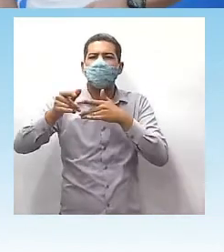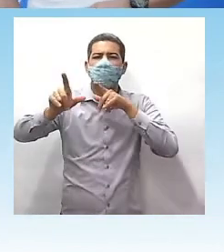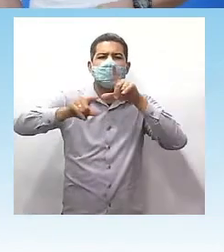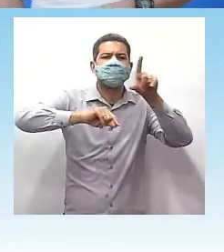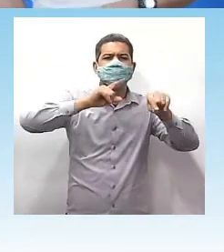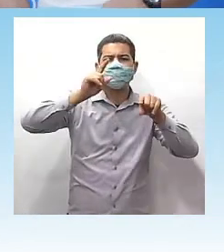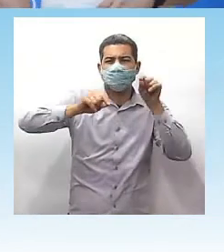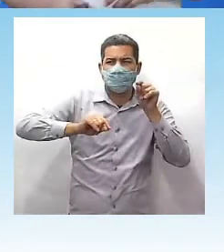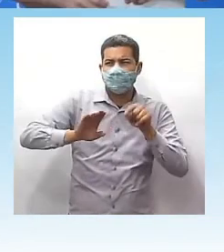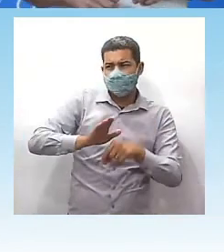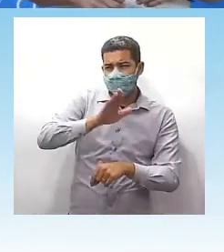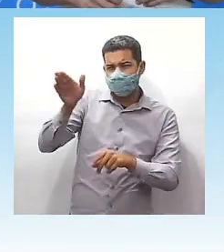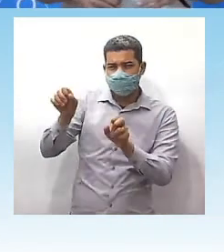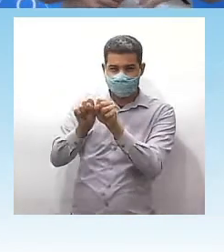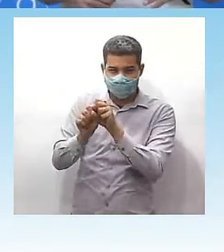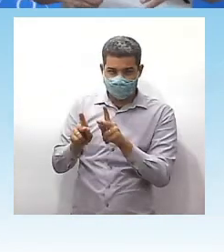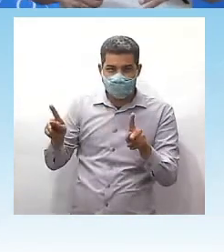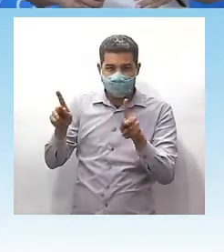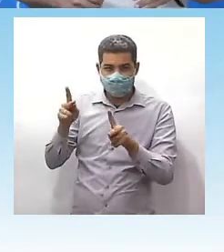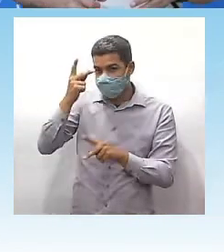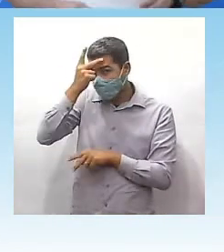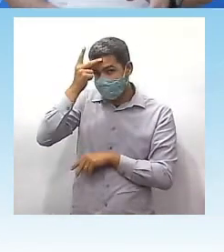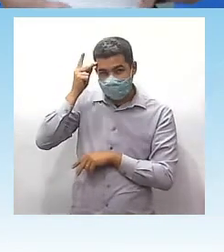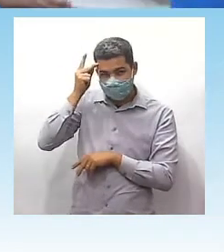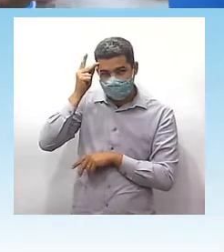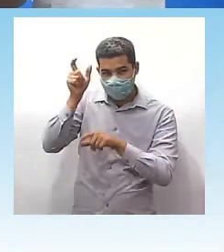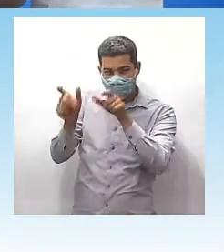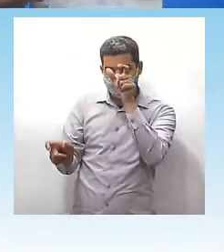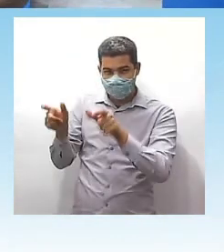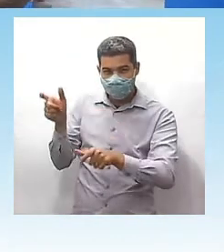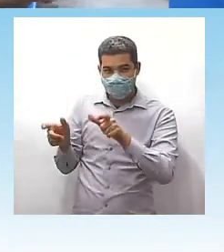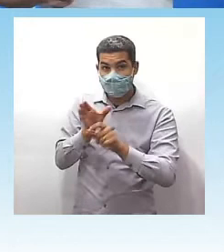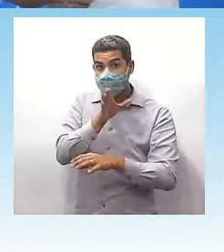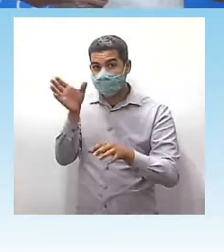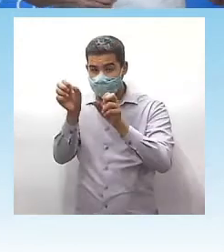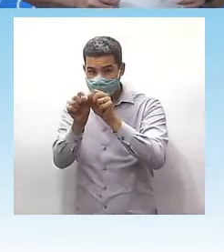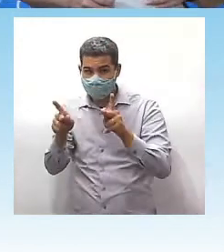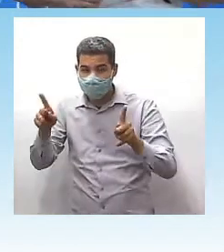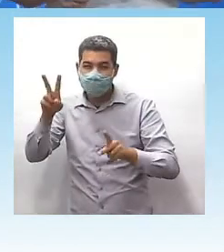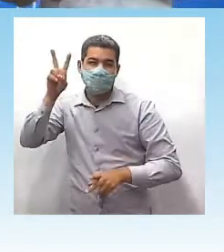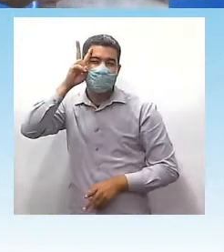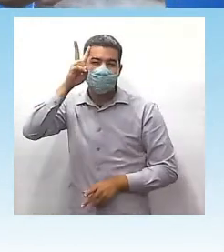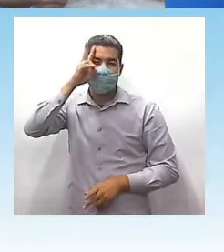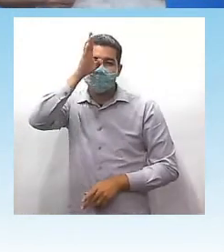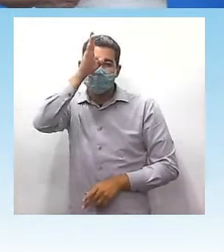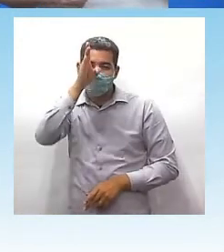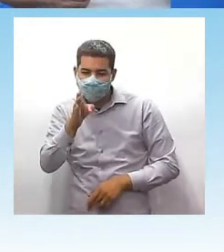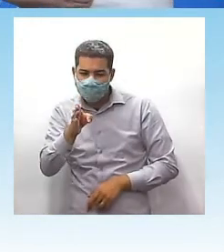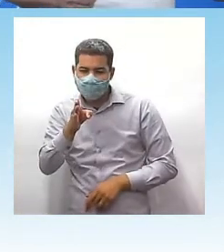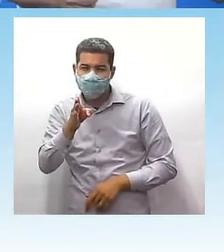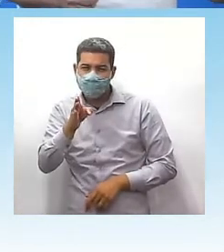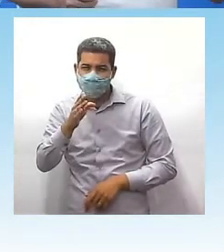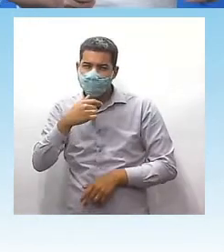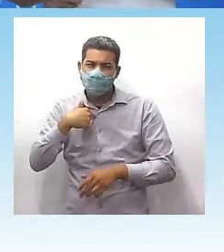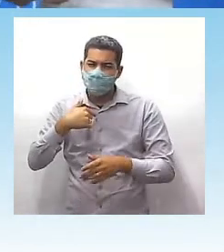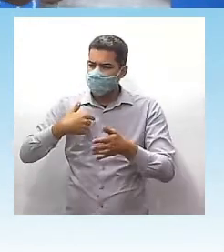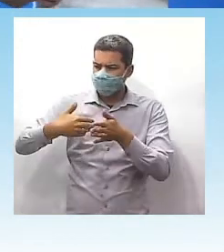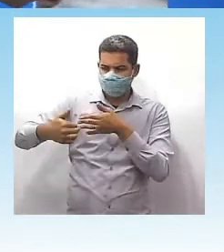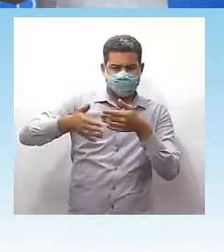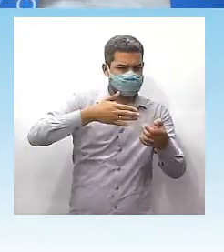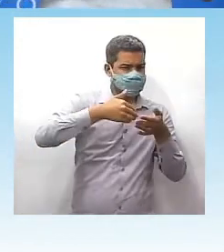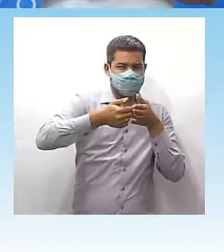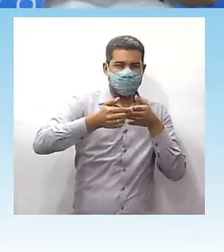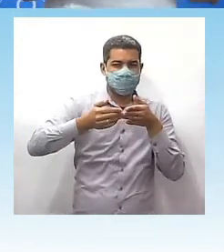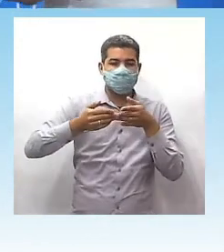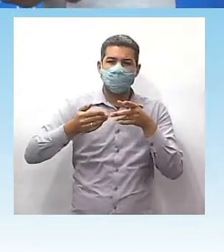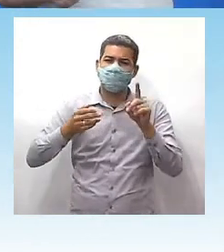investigar num shopping perfil de pessoas, então se eu for toda segunda-feira, eu não estou sendo aleatório, tá? Eu